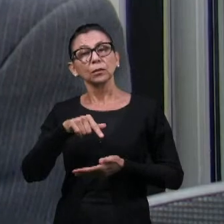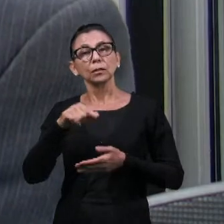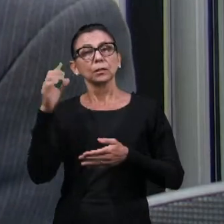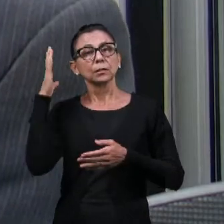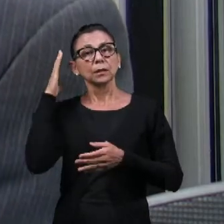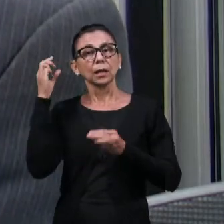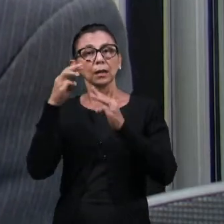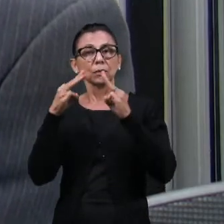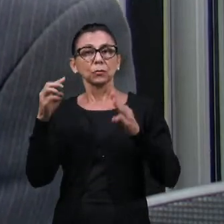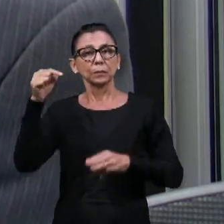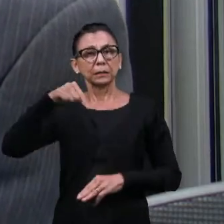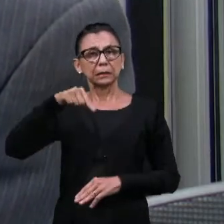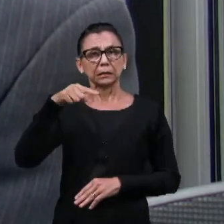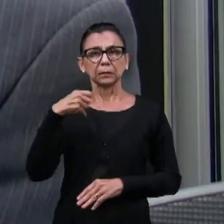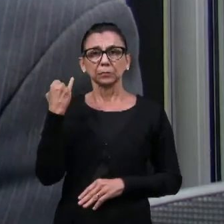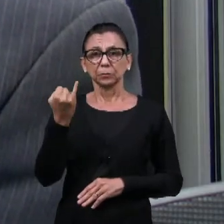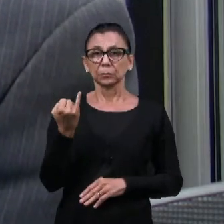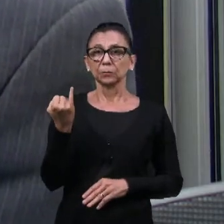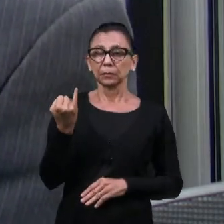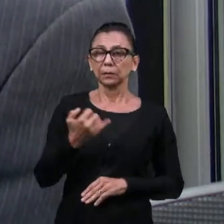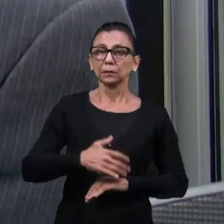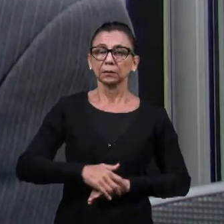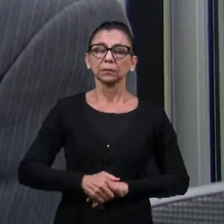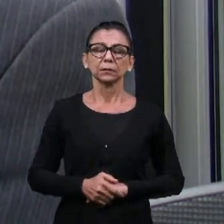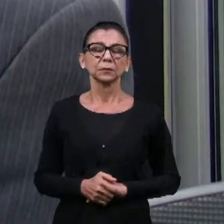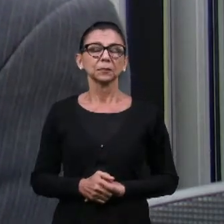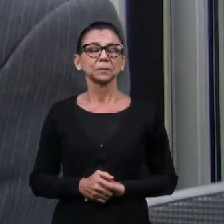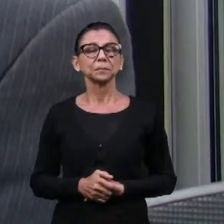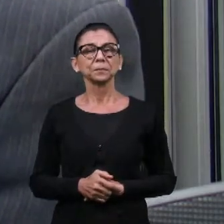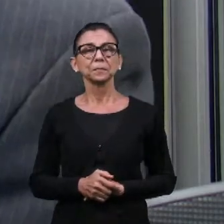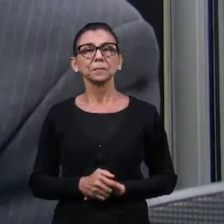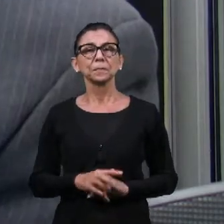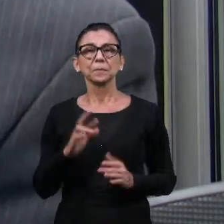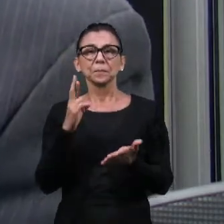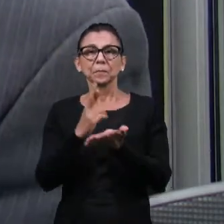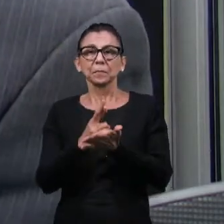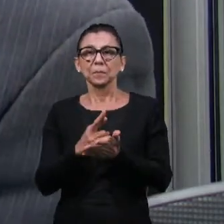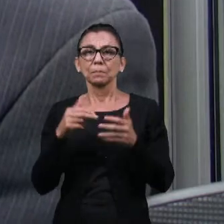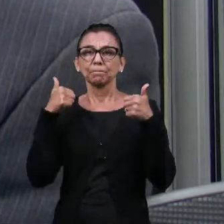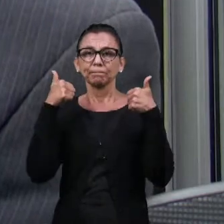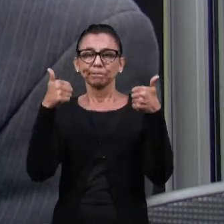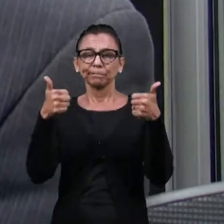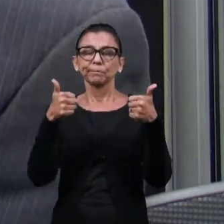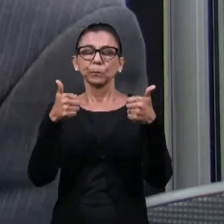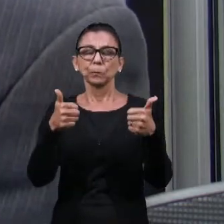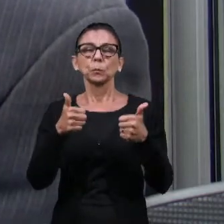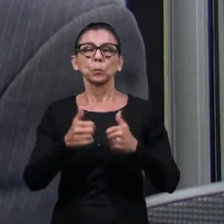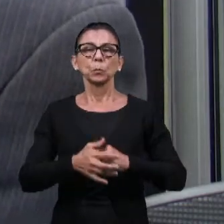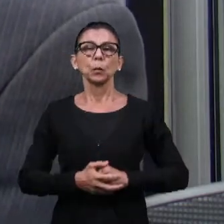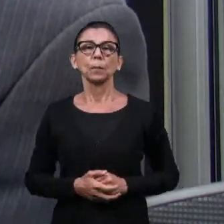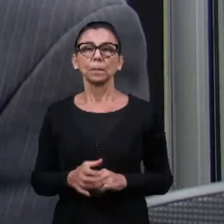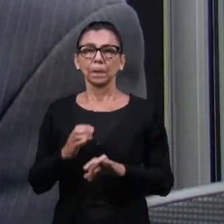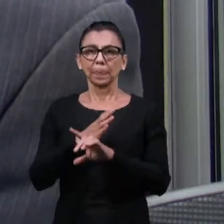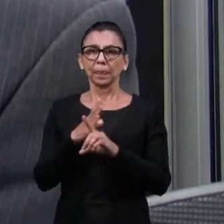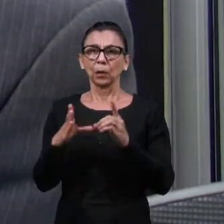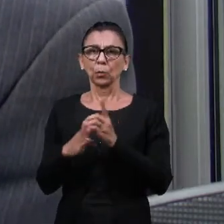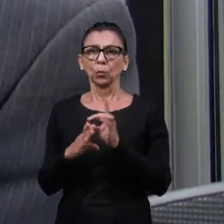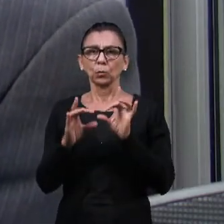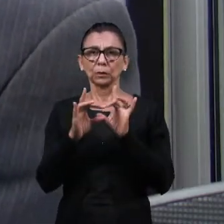de trabalhos nos impede, mas com grande resultado. Isso ajudou muito, os cultos online,